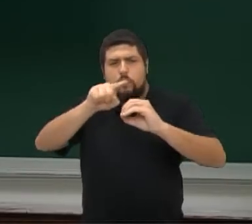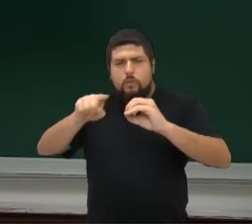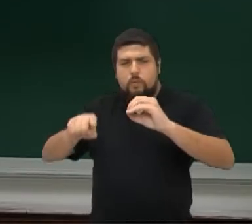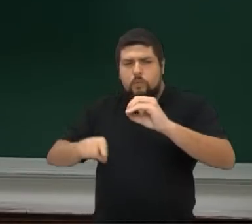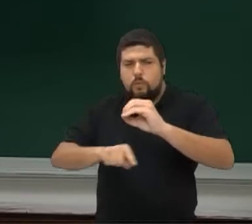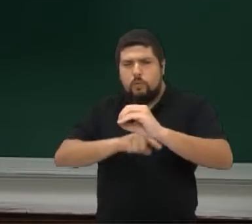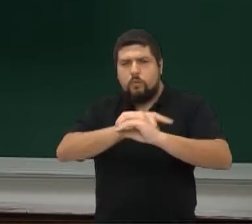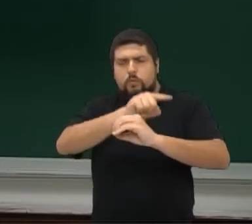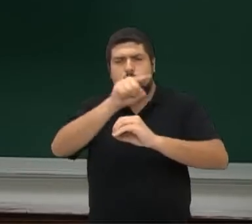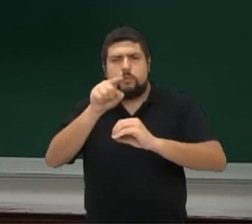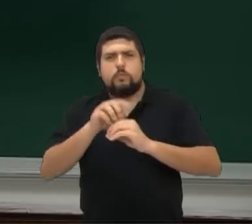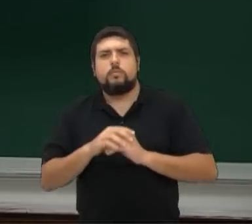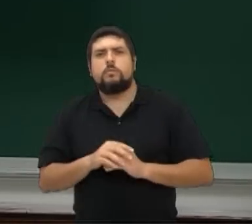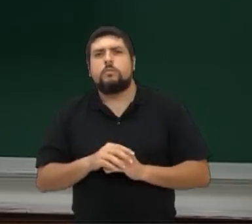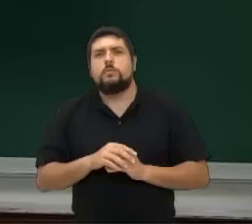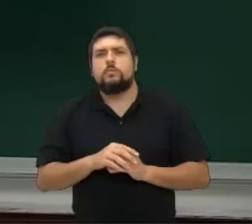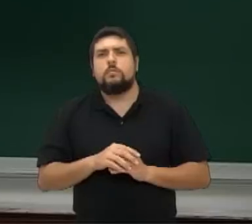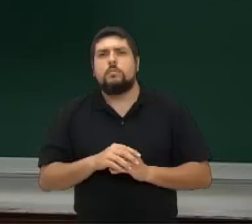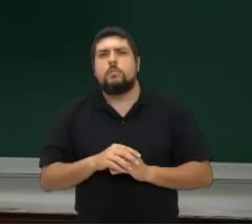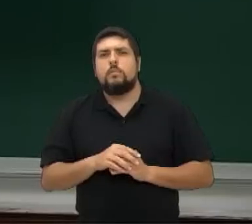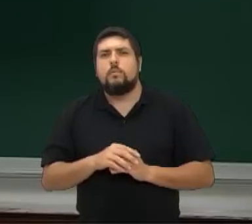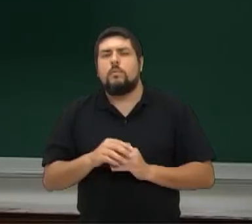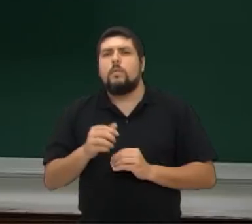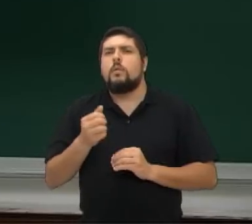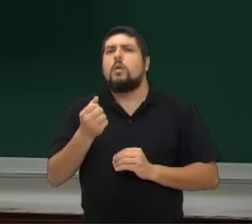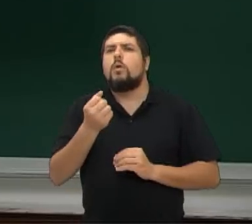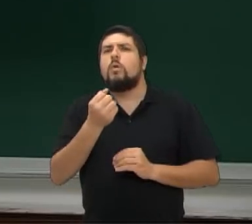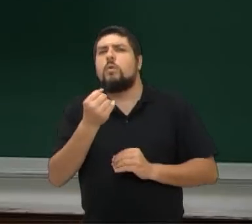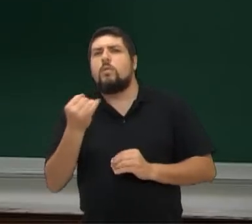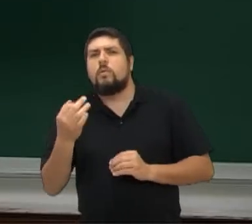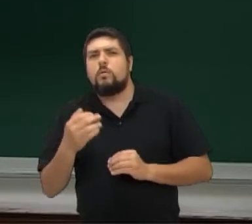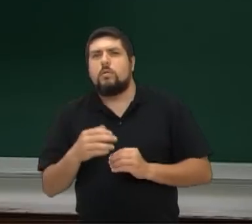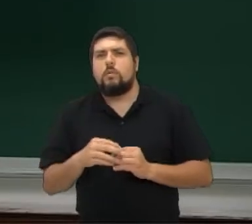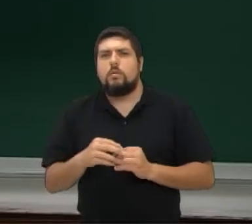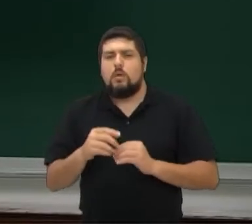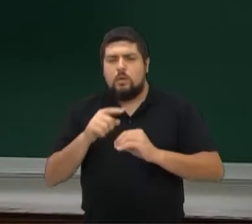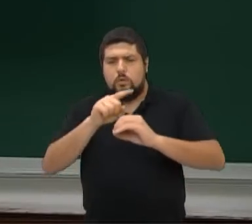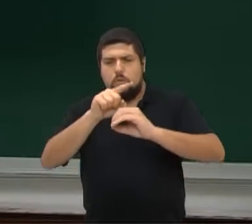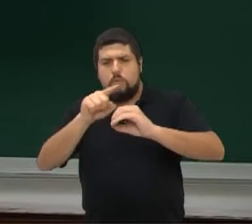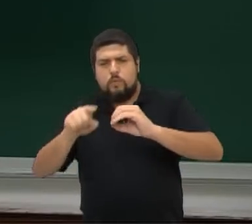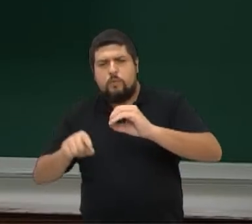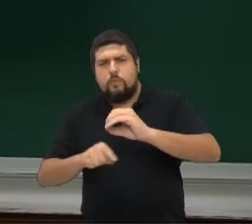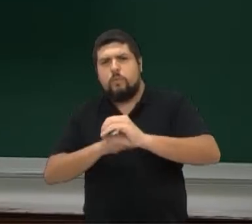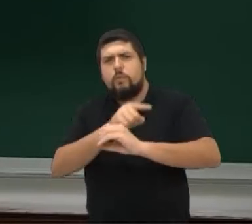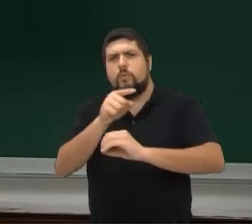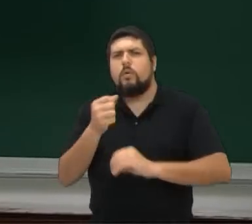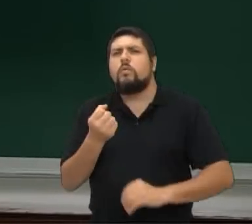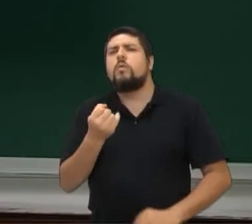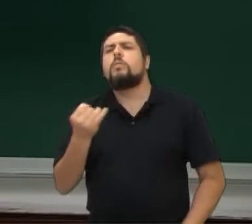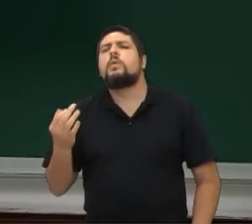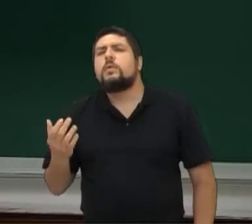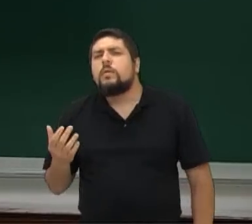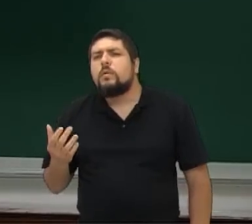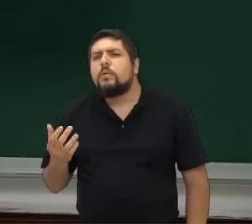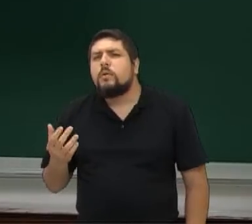lá. Quantos graus tem um ângulo de uma volta? Muito